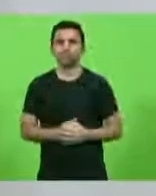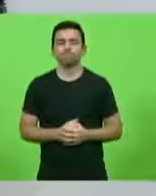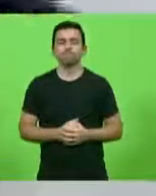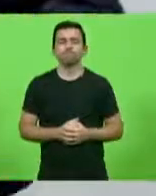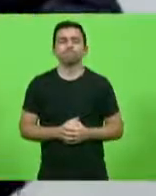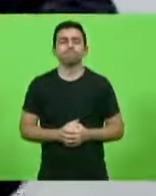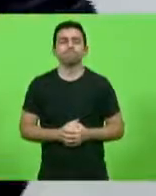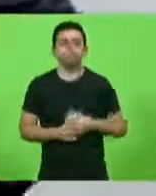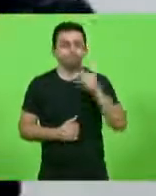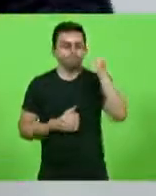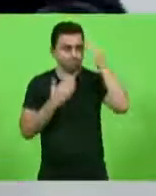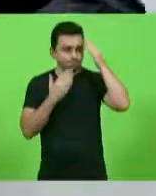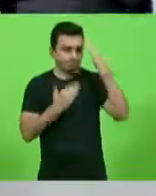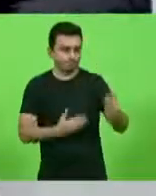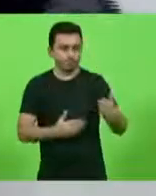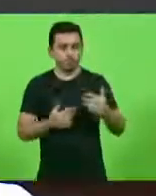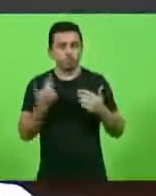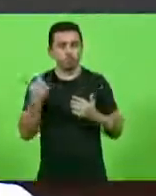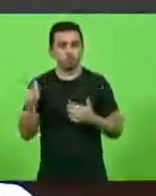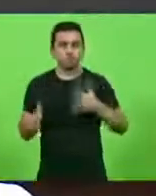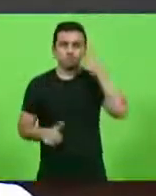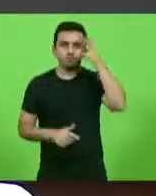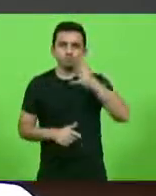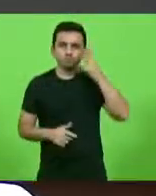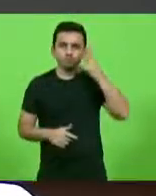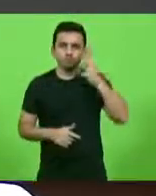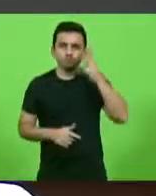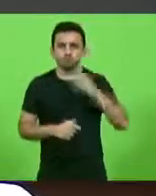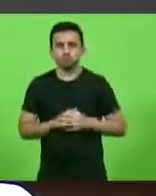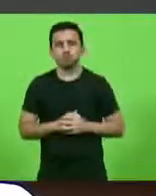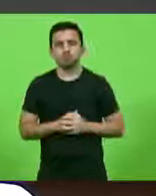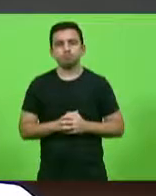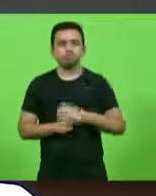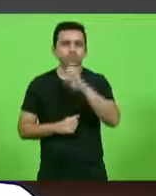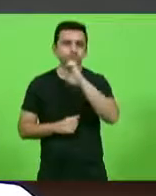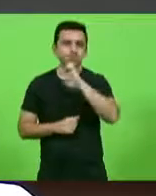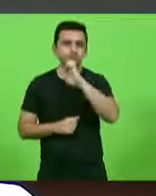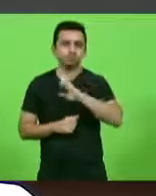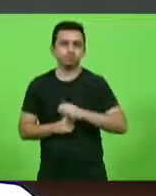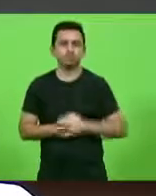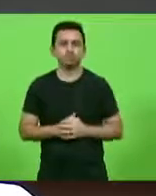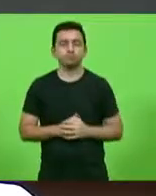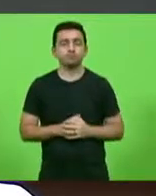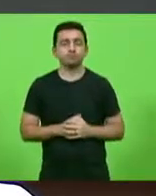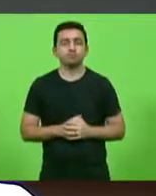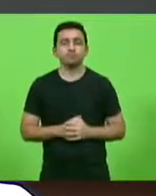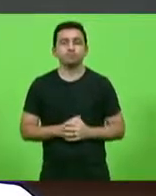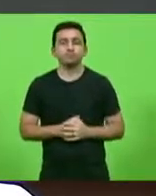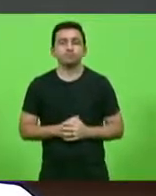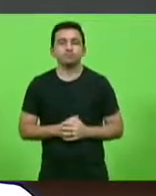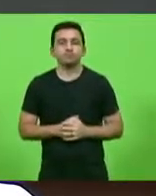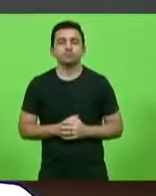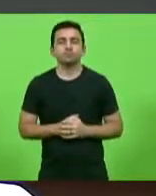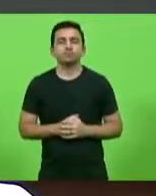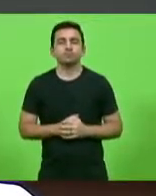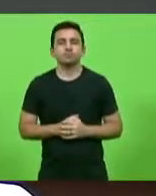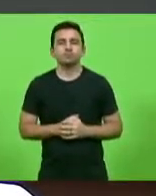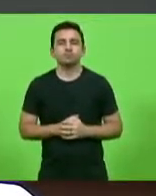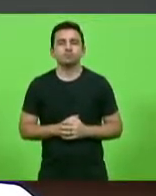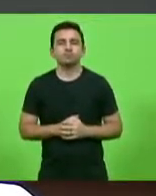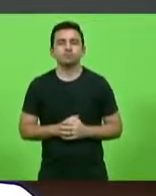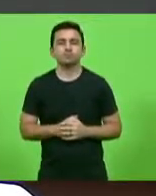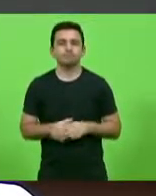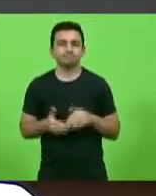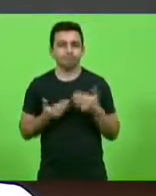deputado Márcio Machado. O próximo orador inscrito é o deputado Felipe Estevão, ele que é da belíssima cidade